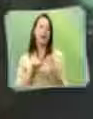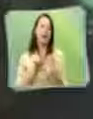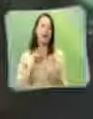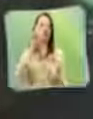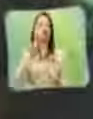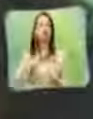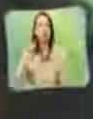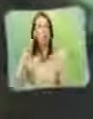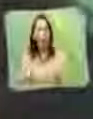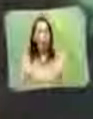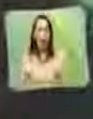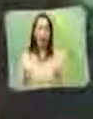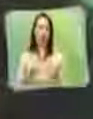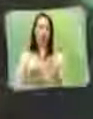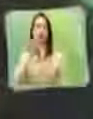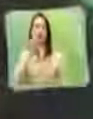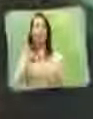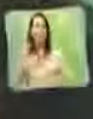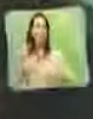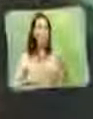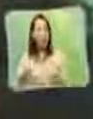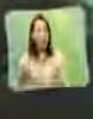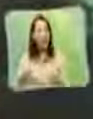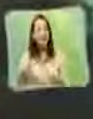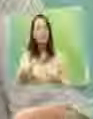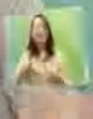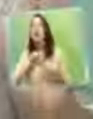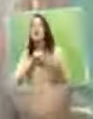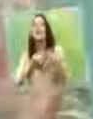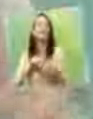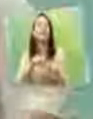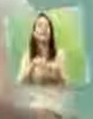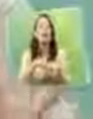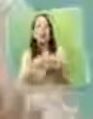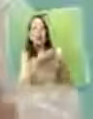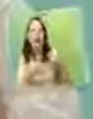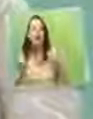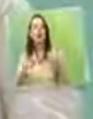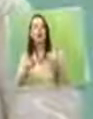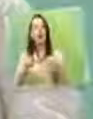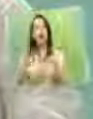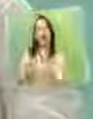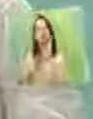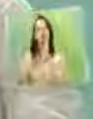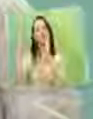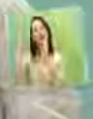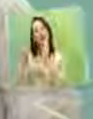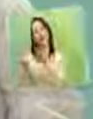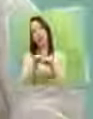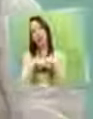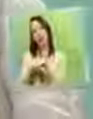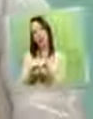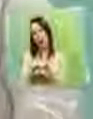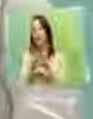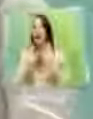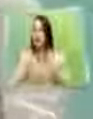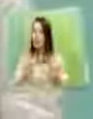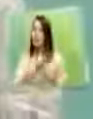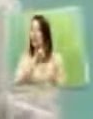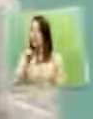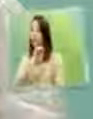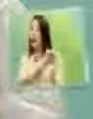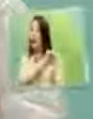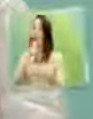direitos políticos e civis, que vieram após momentos democráticos no Brasil. Né? Então, ficar atento a